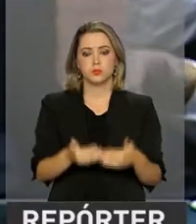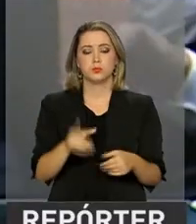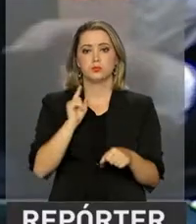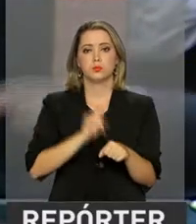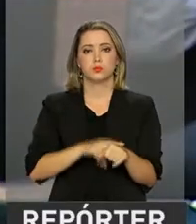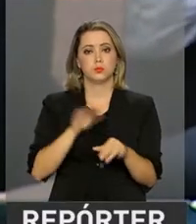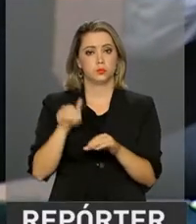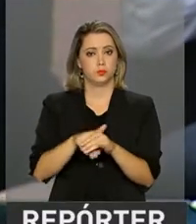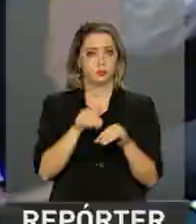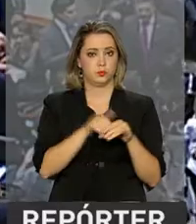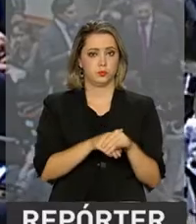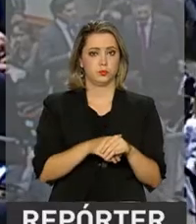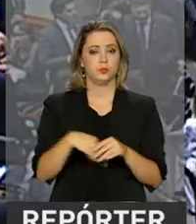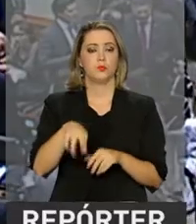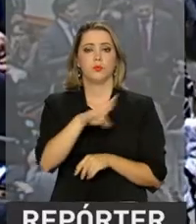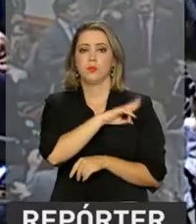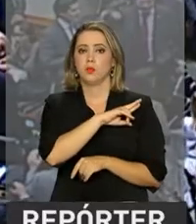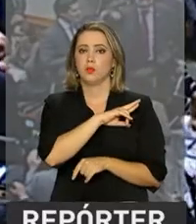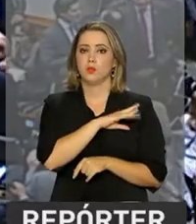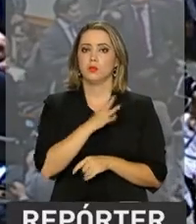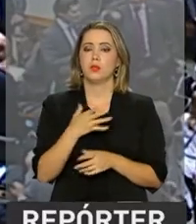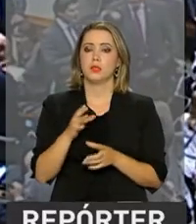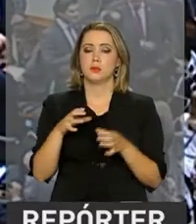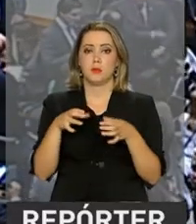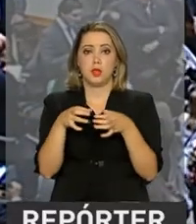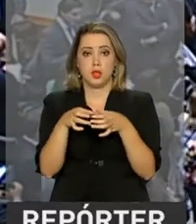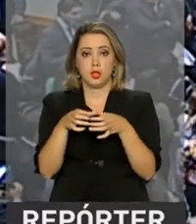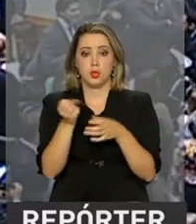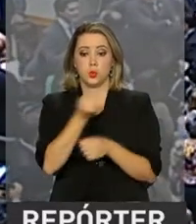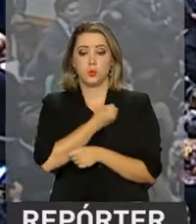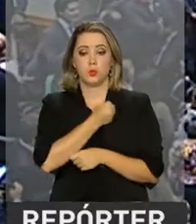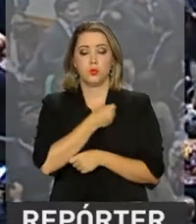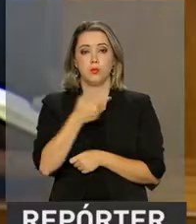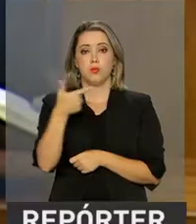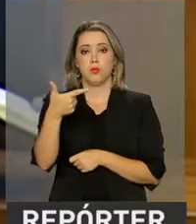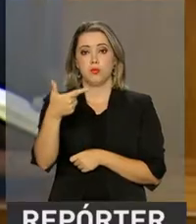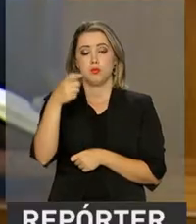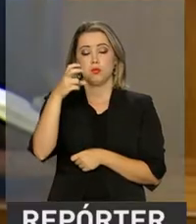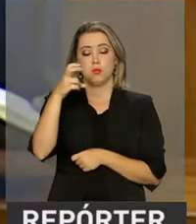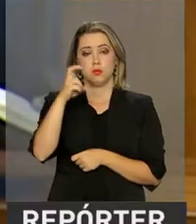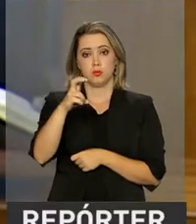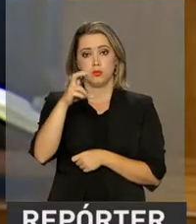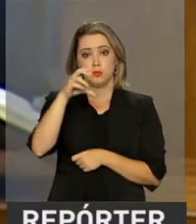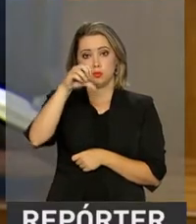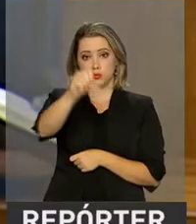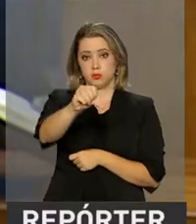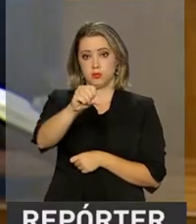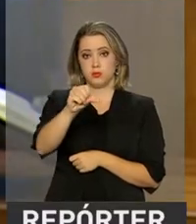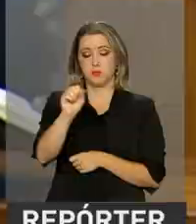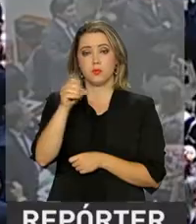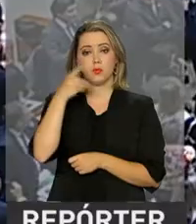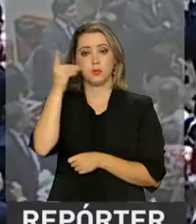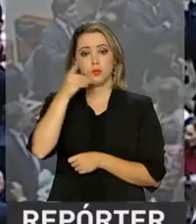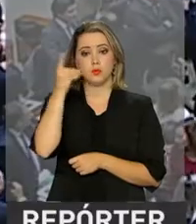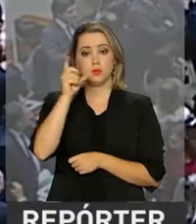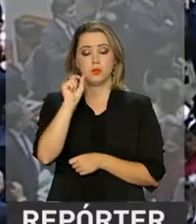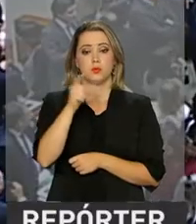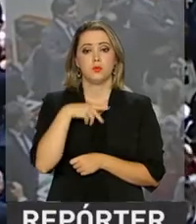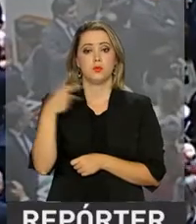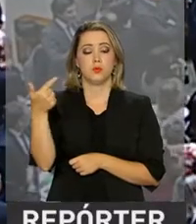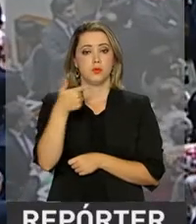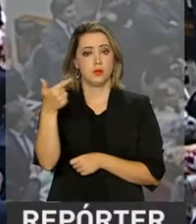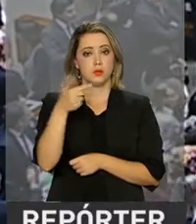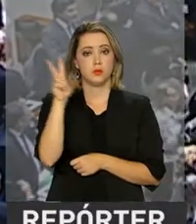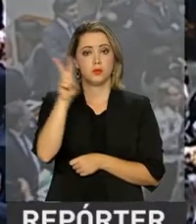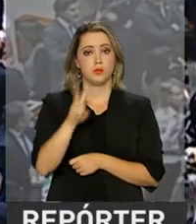da votação, respeitado o quórum mínimo de 257 parlamentares. Essa é a